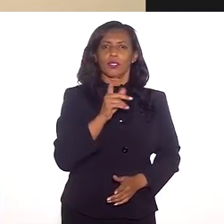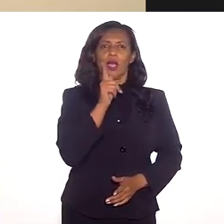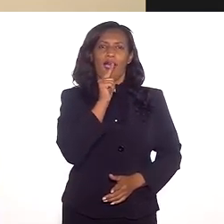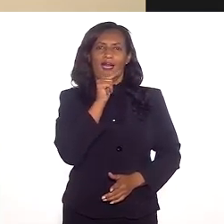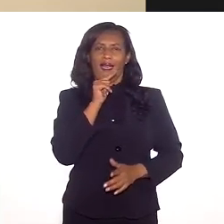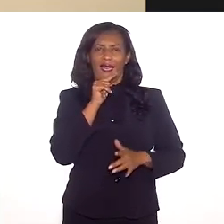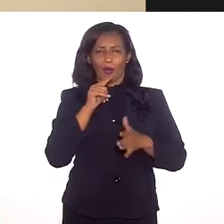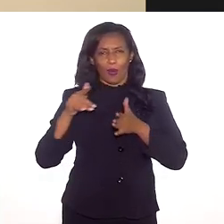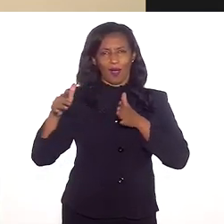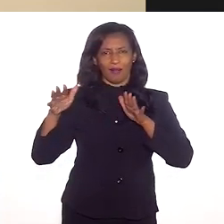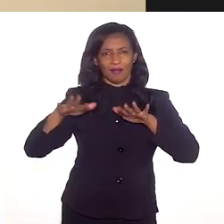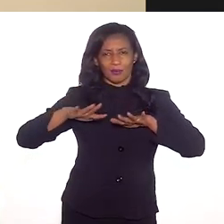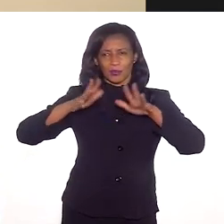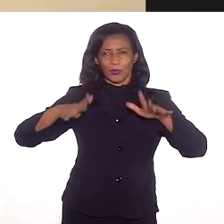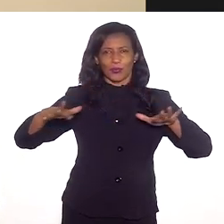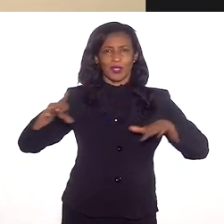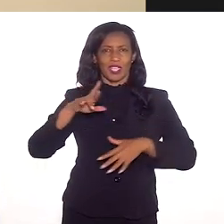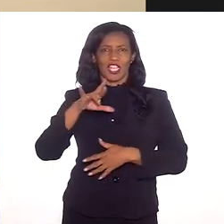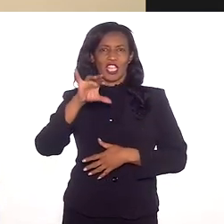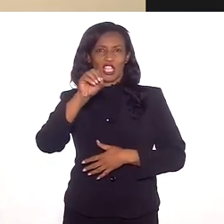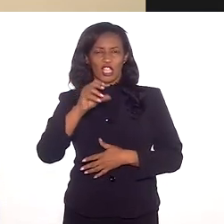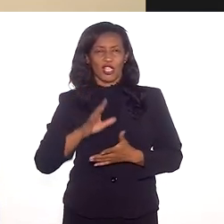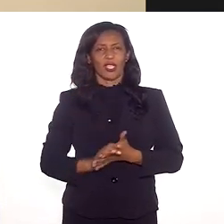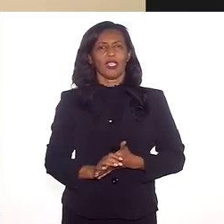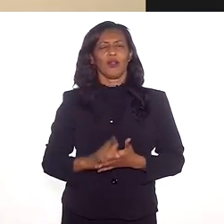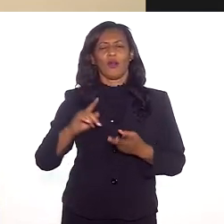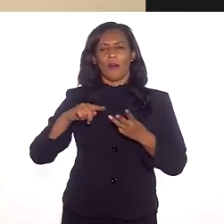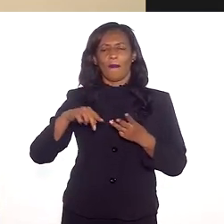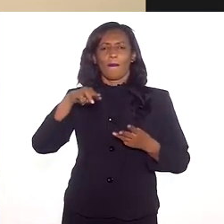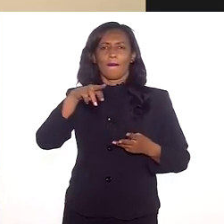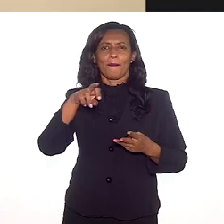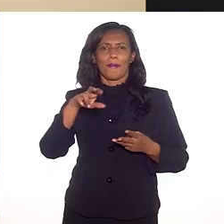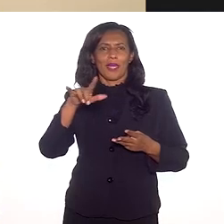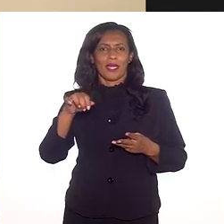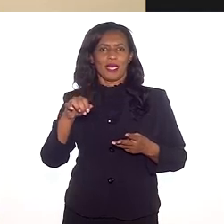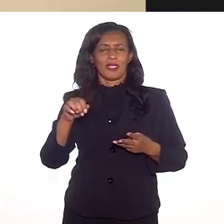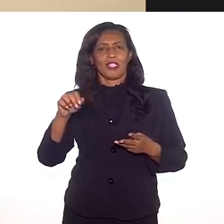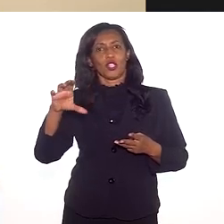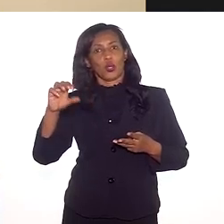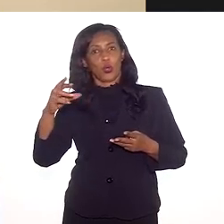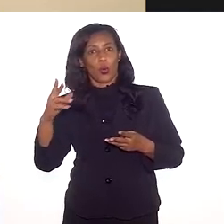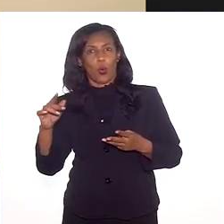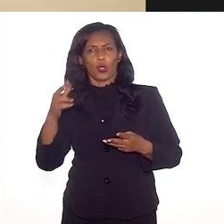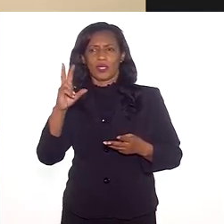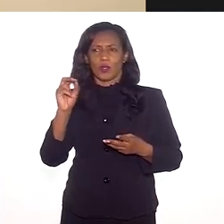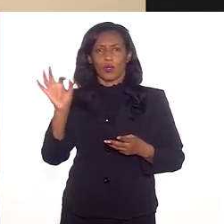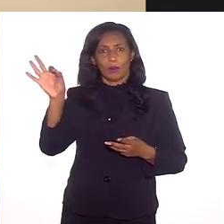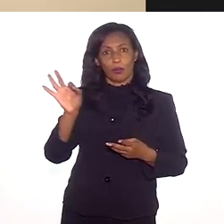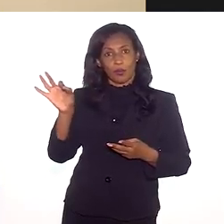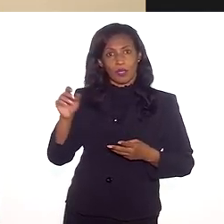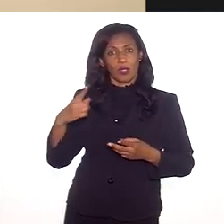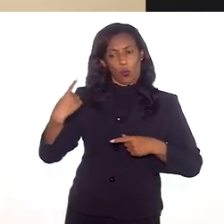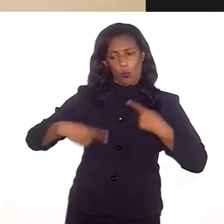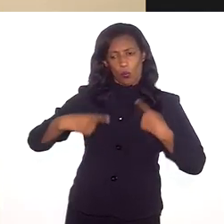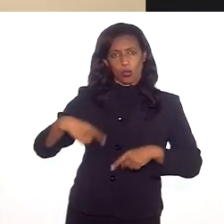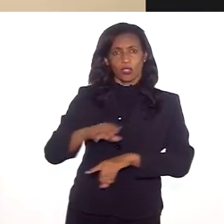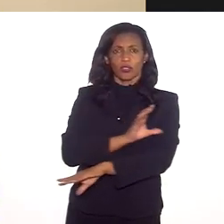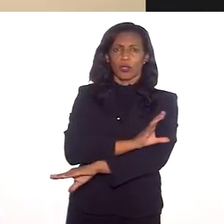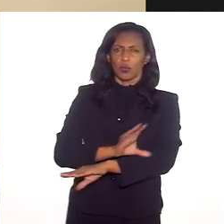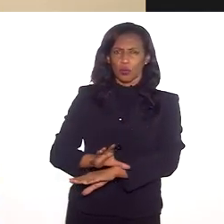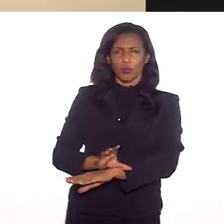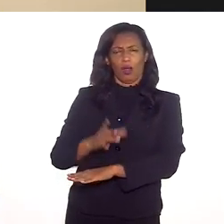o passaporte, tem 45% de desconto no Menezes Esportes aos fins de semana. Em uma política cultural, a gente tem